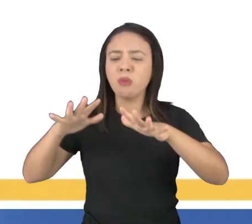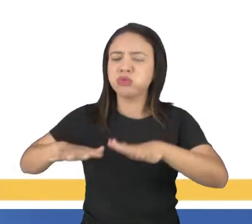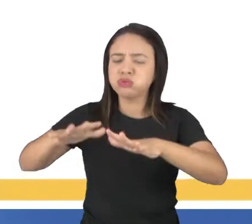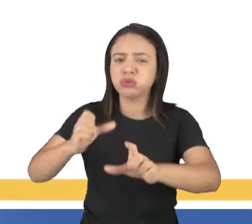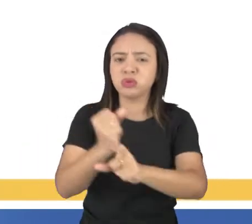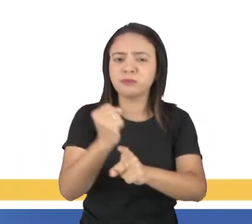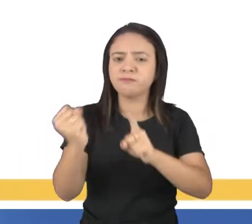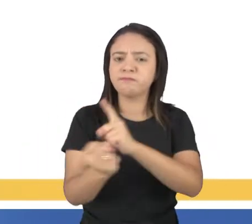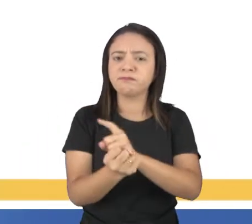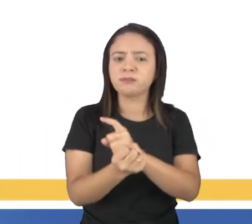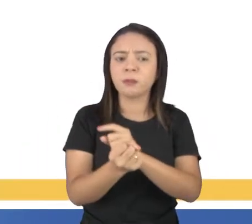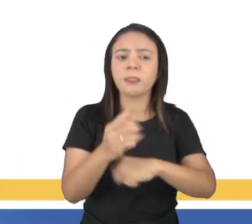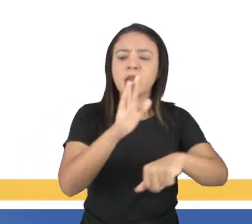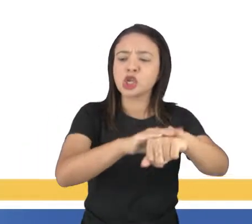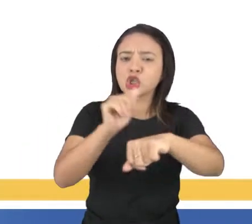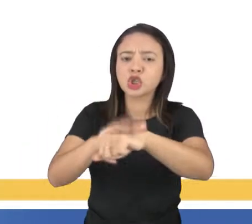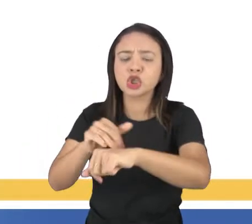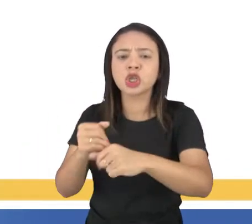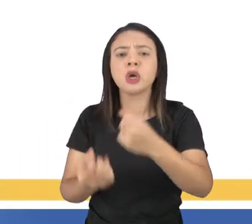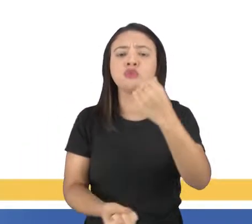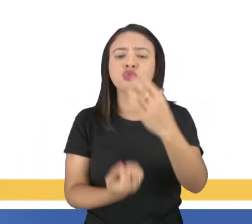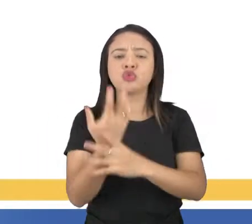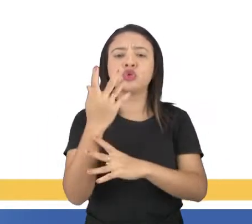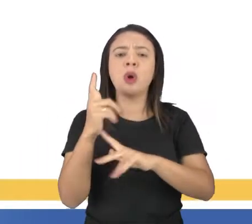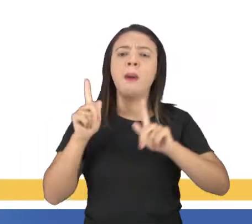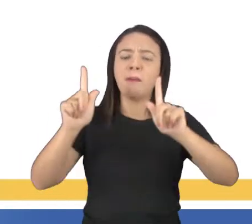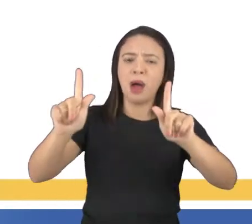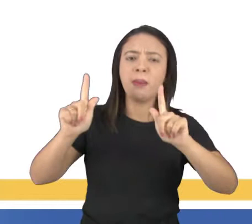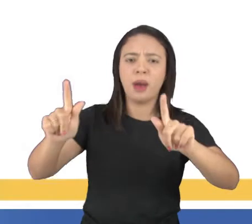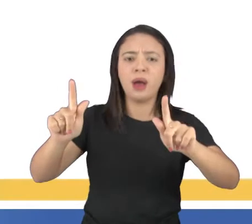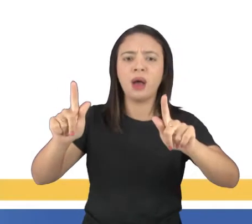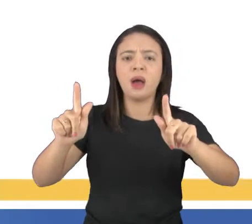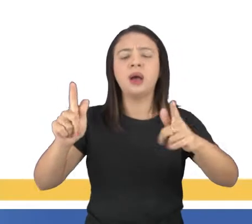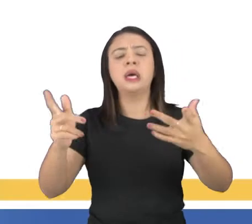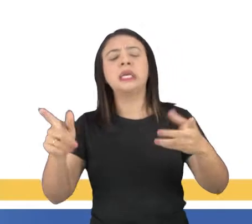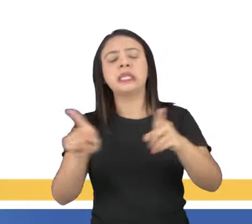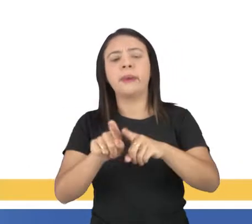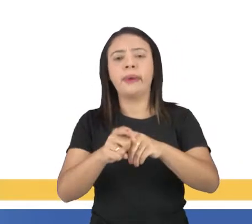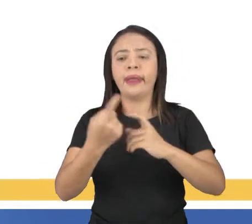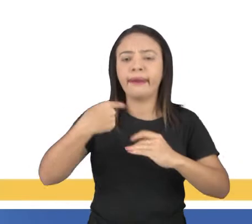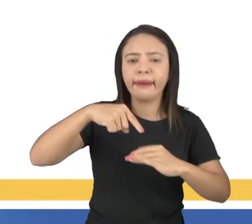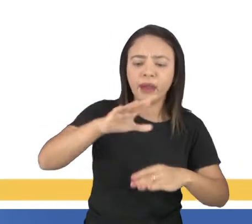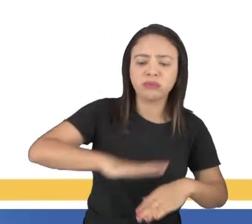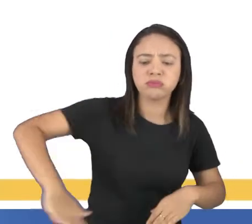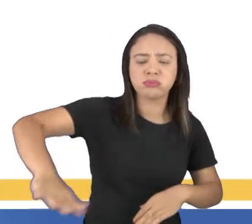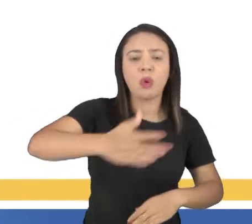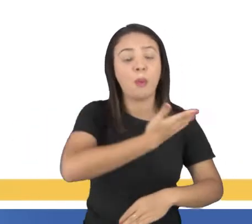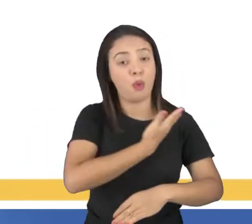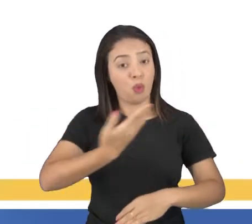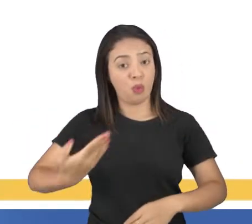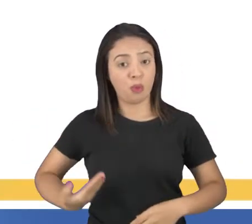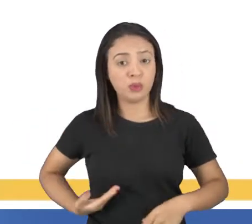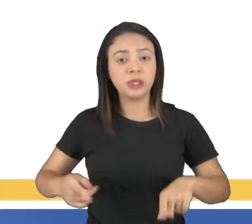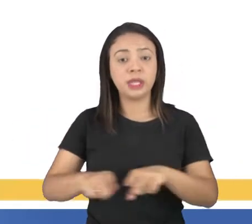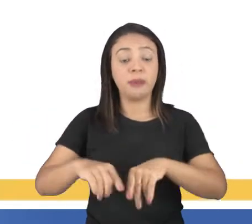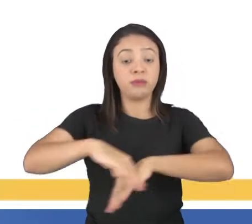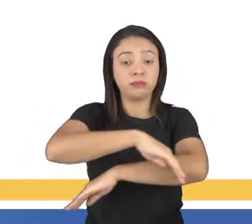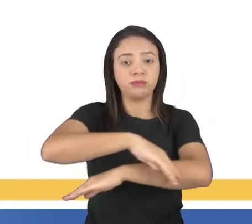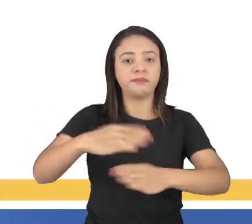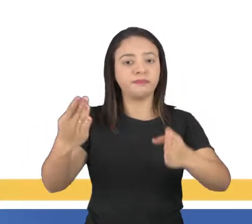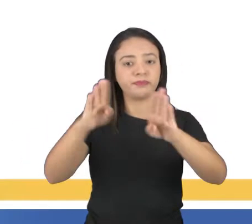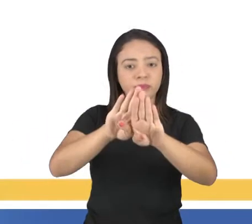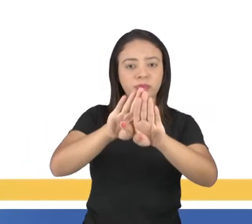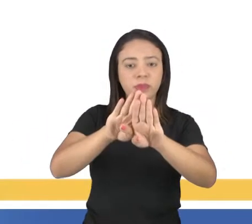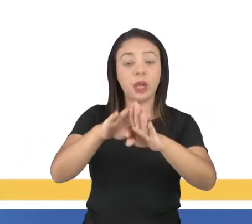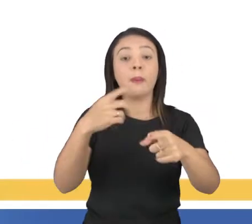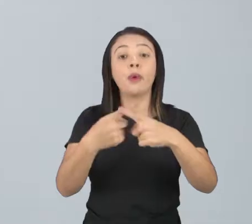passeatas, ocupações de espaços públicos e fechamentos de ruas, para chamar a atenção do governo e da população para